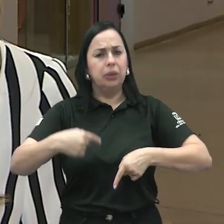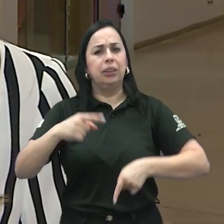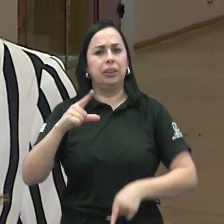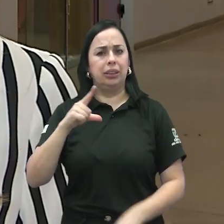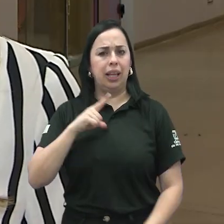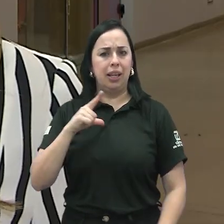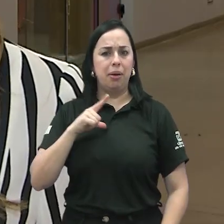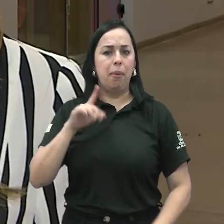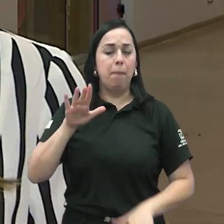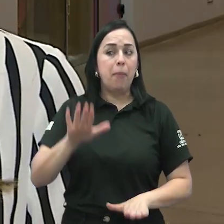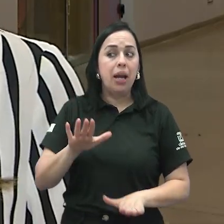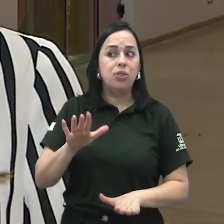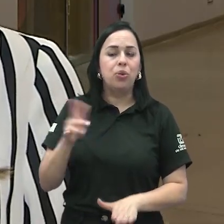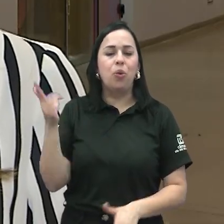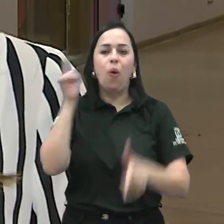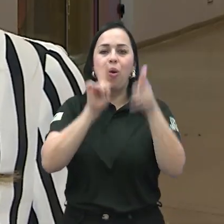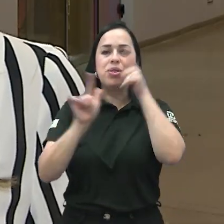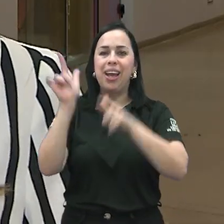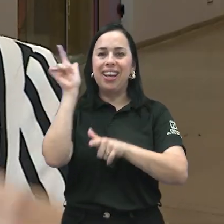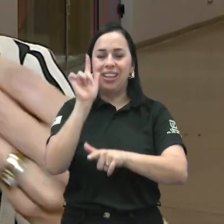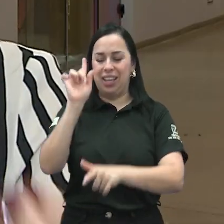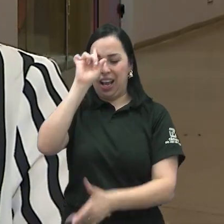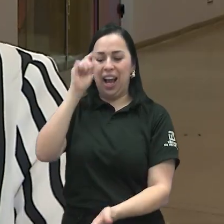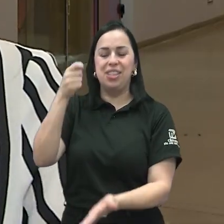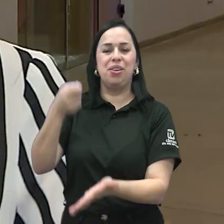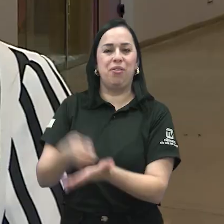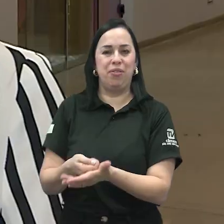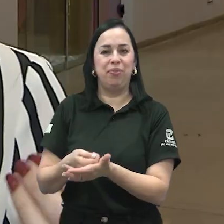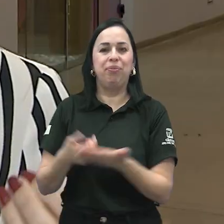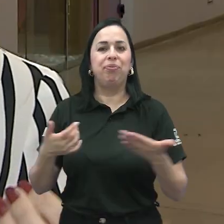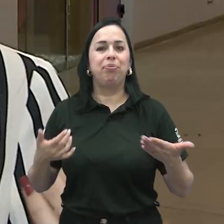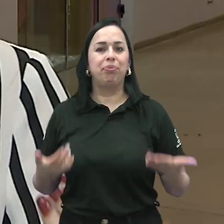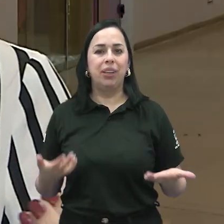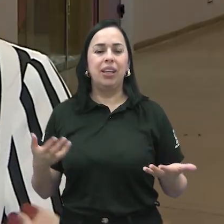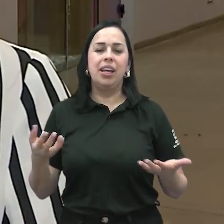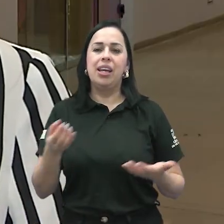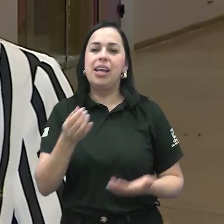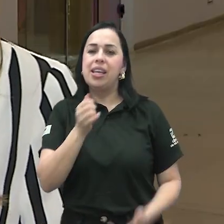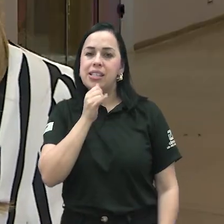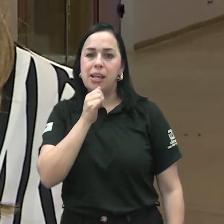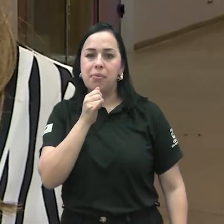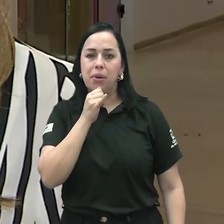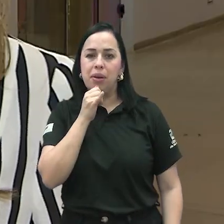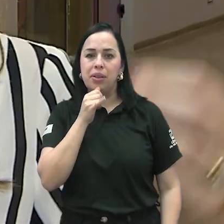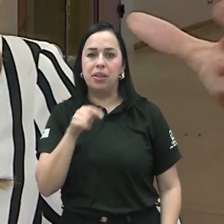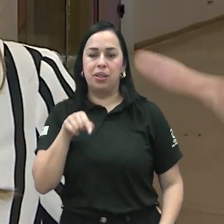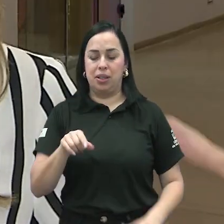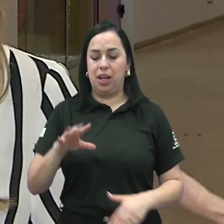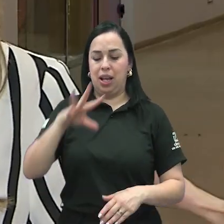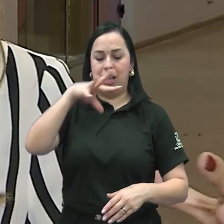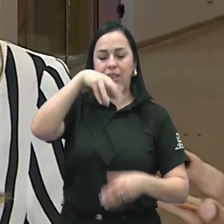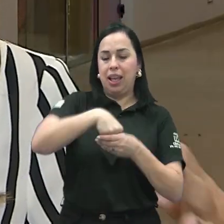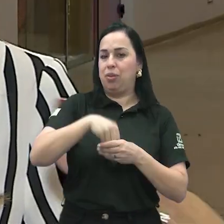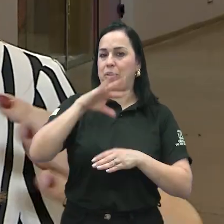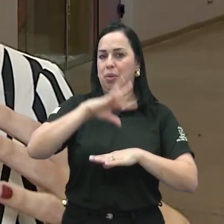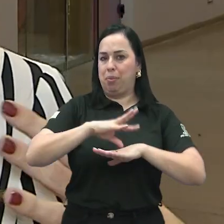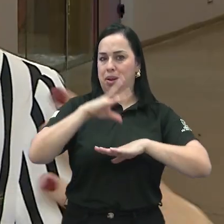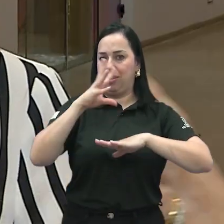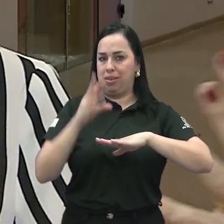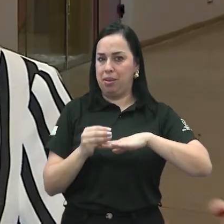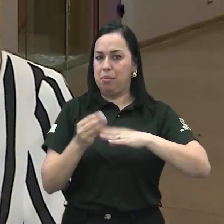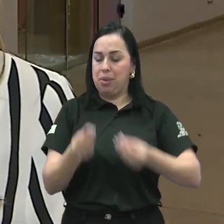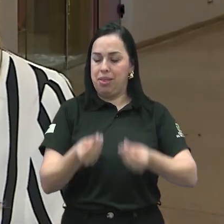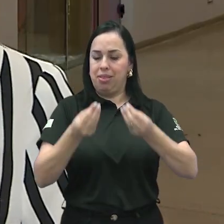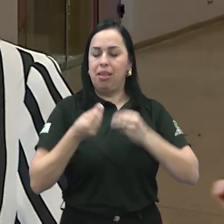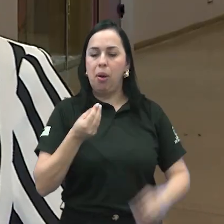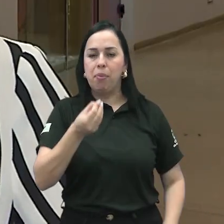começam a ficar mais fáceis de ser transpostos, porque você tem conexão com o parque tecnológico que pode